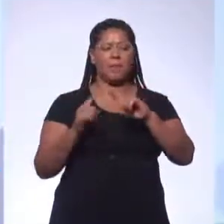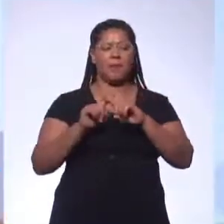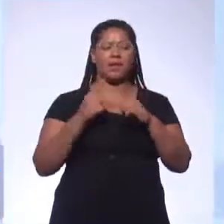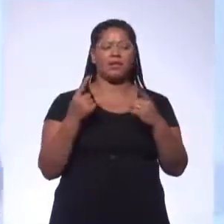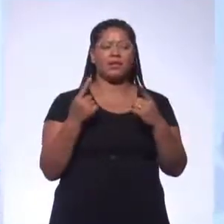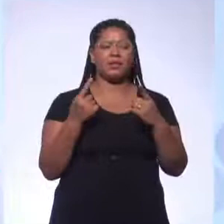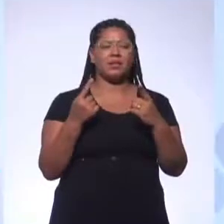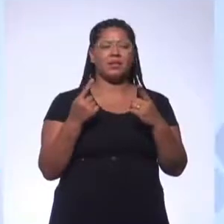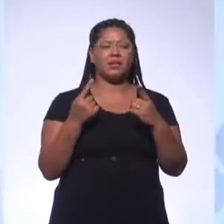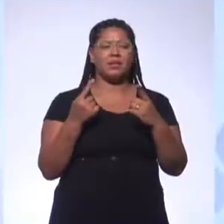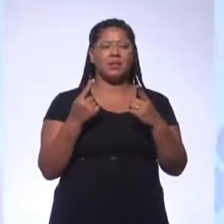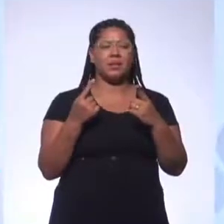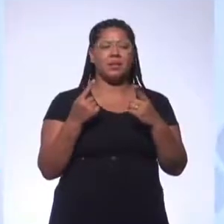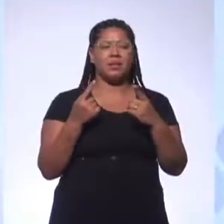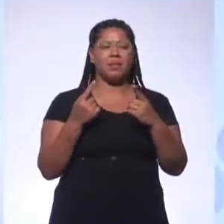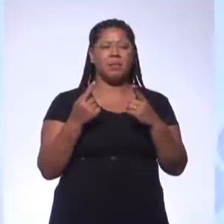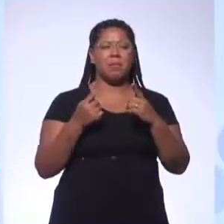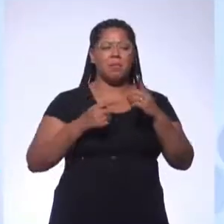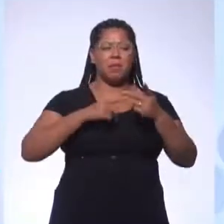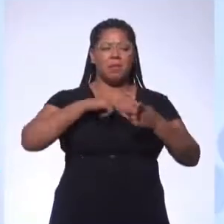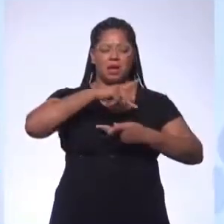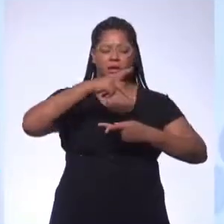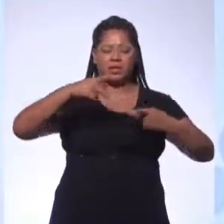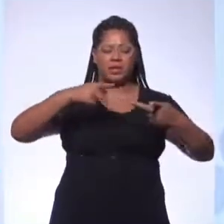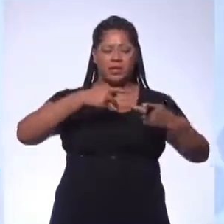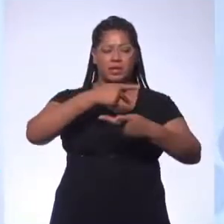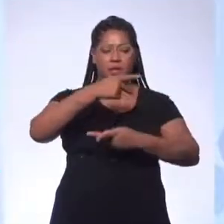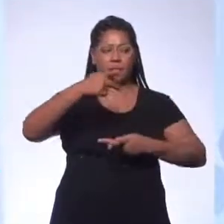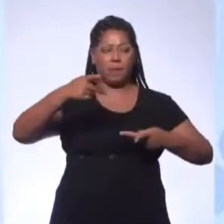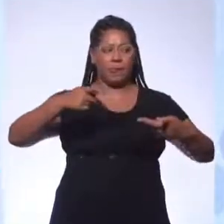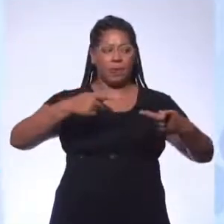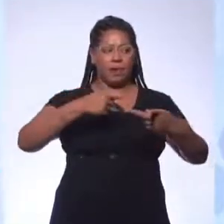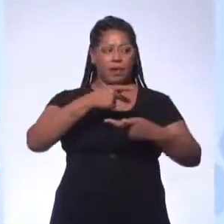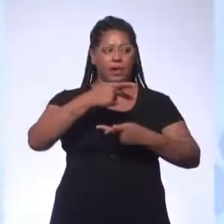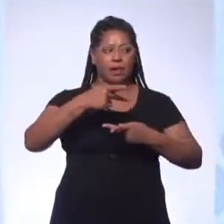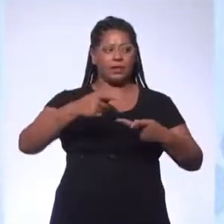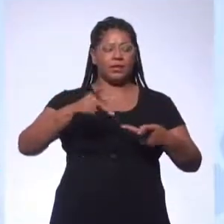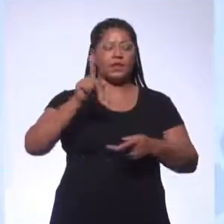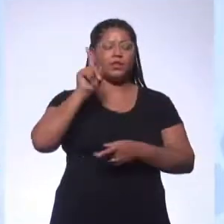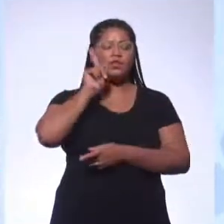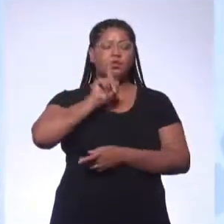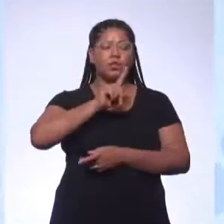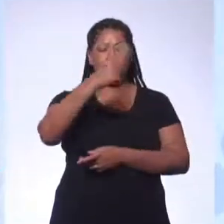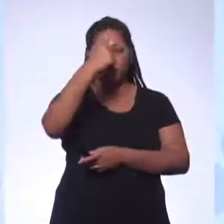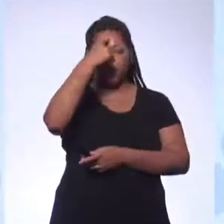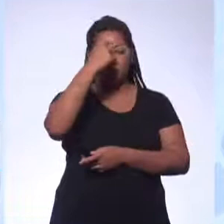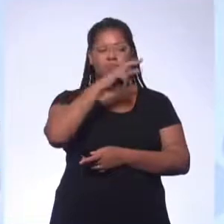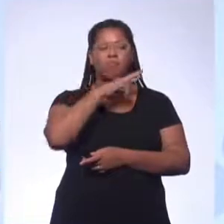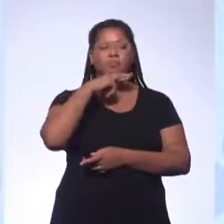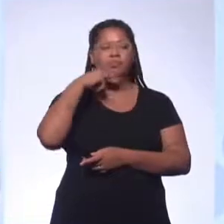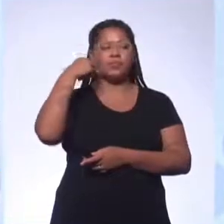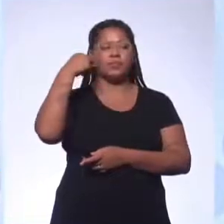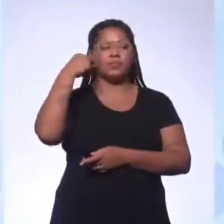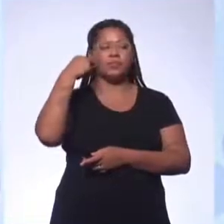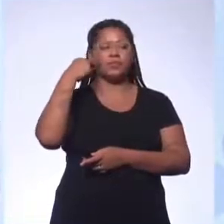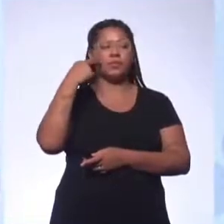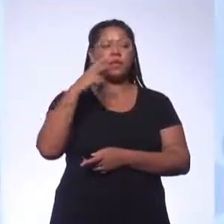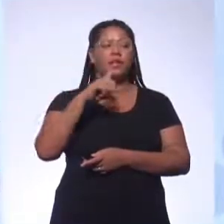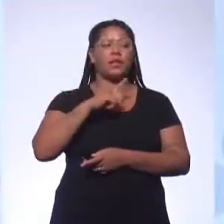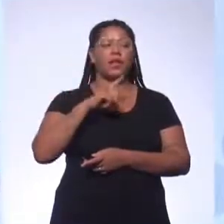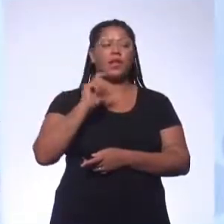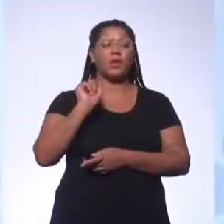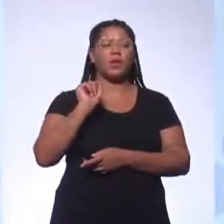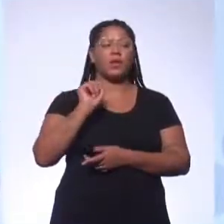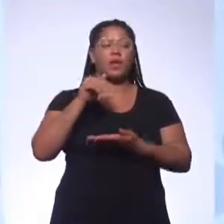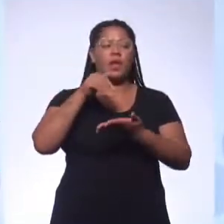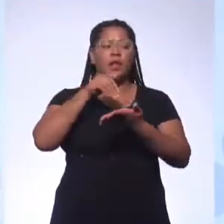da polarização ideológica entre Estados Unidos e União Soviética, nós temos aí no final da